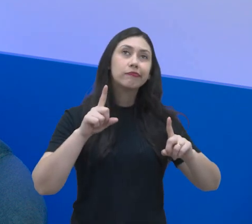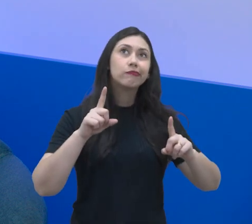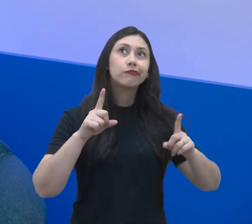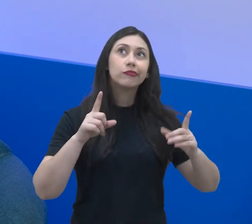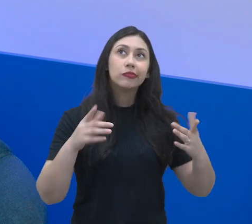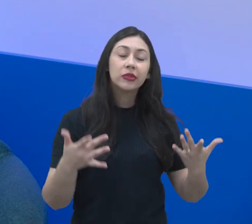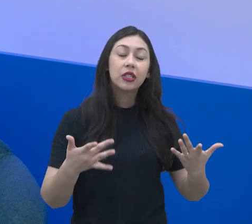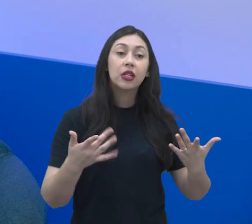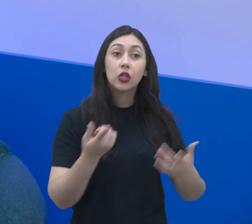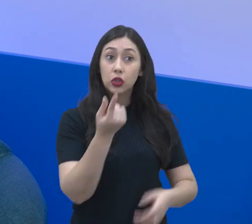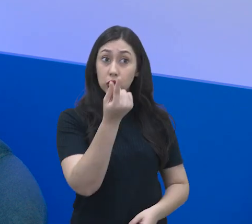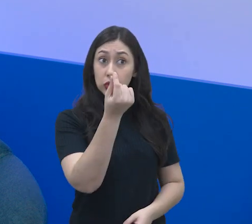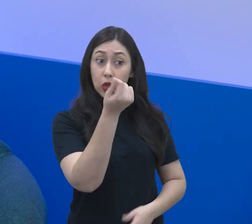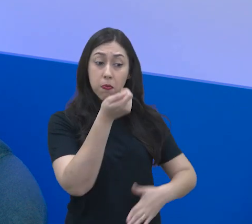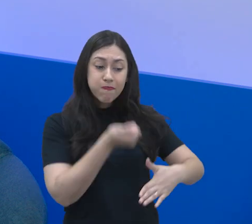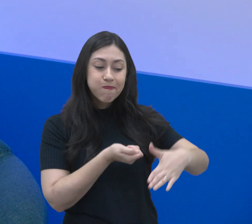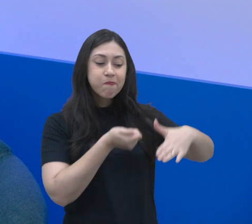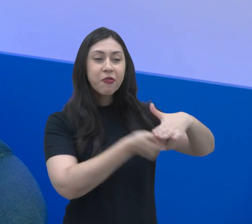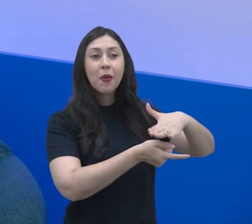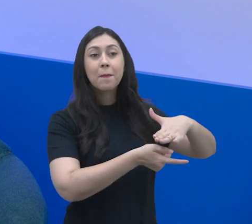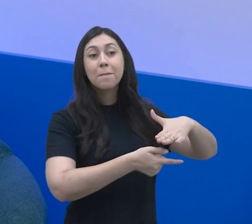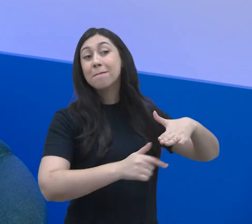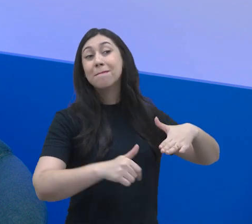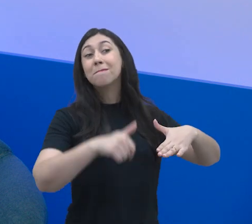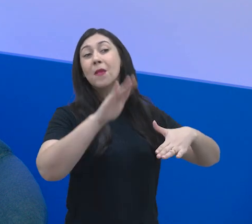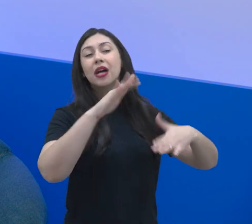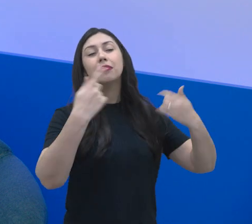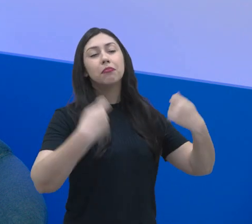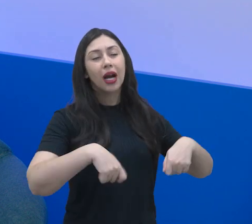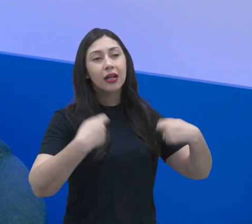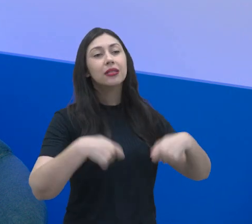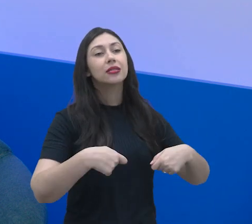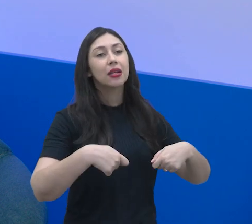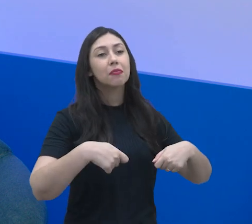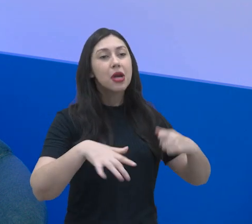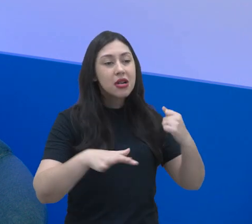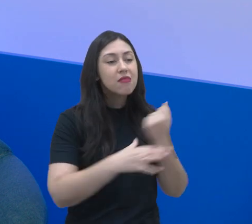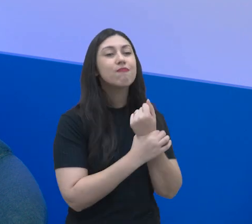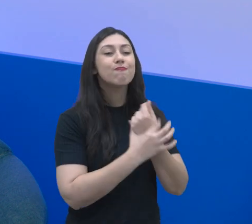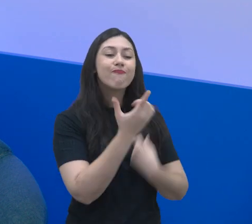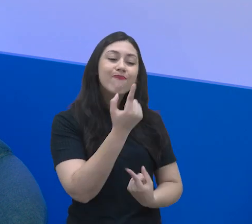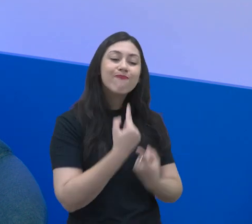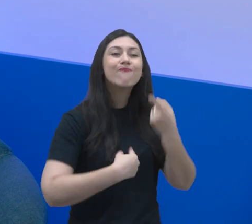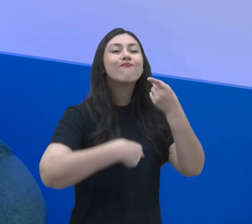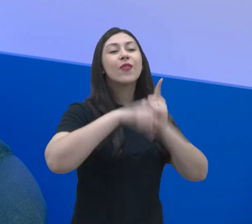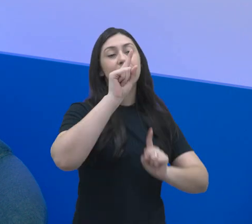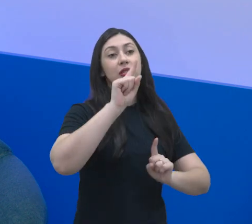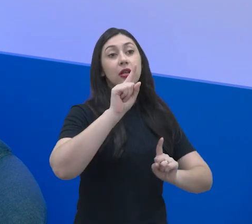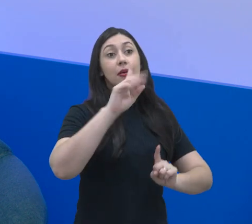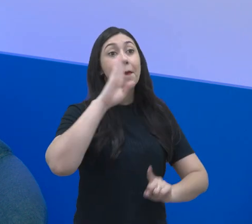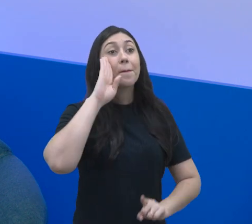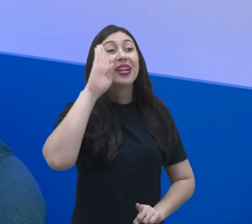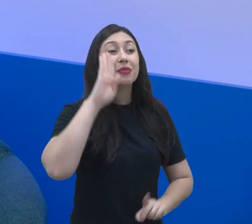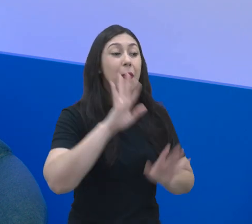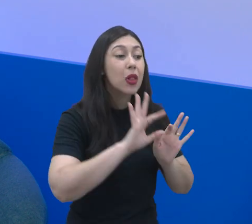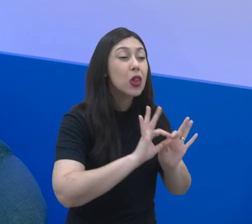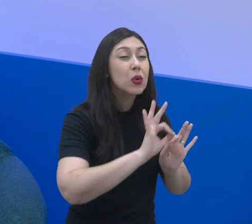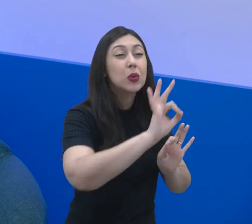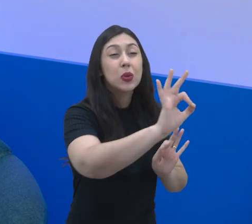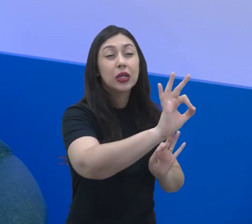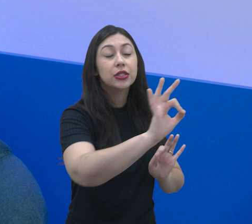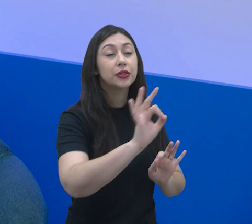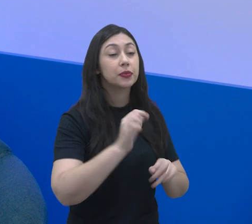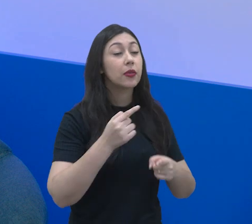acredito também que a parte financeira é um fator decisivo para que a gente consiga passar por essa barreira, principalmente territorial e de